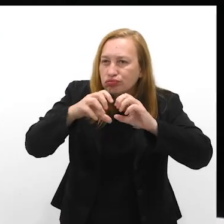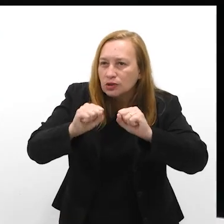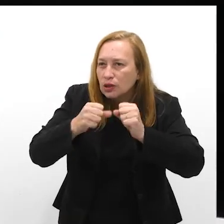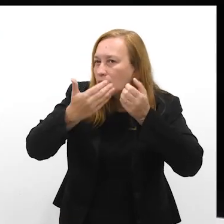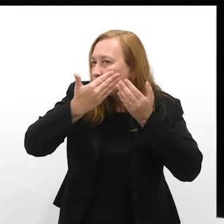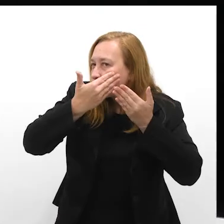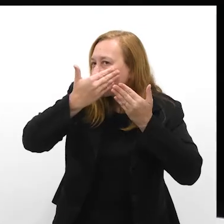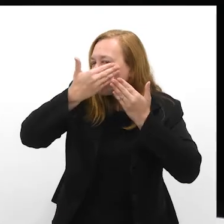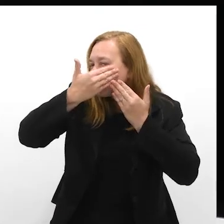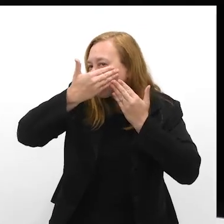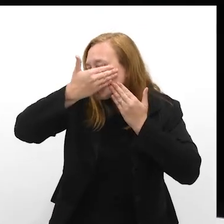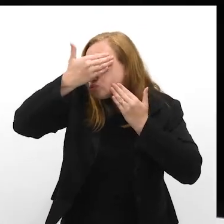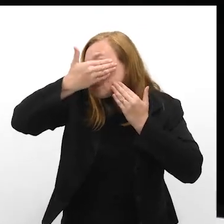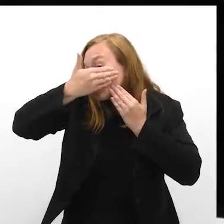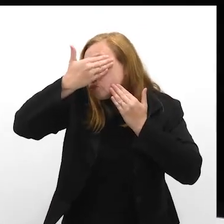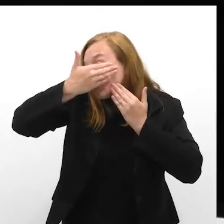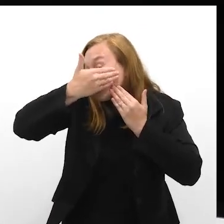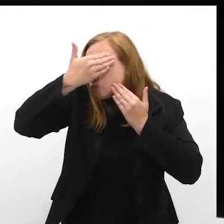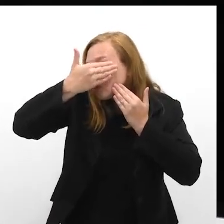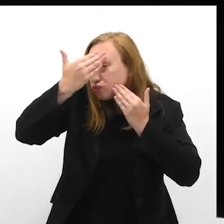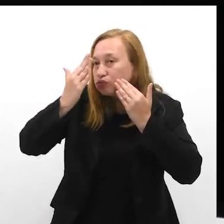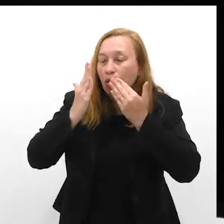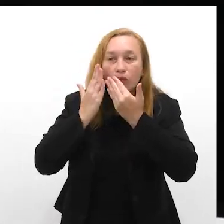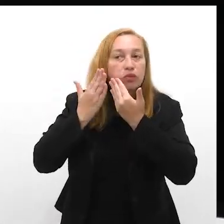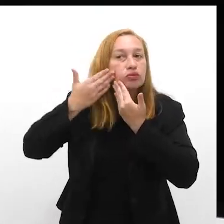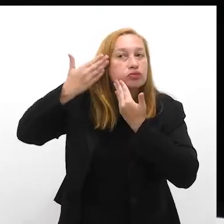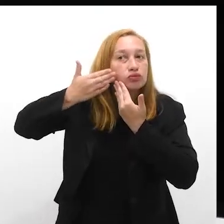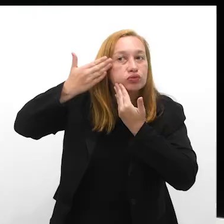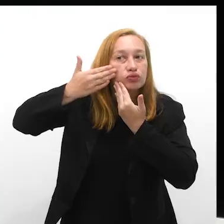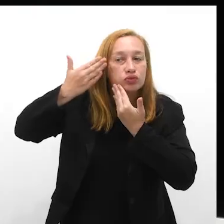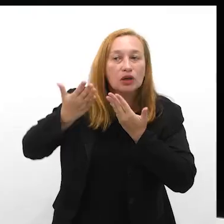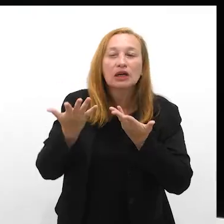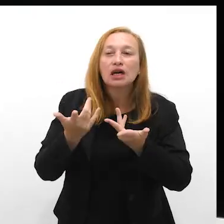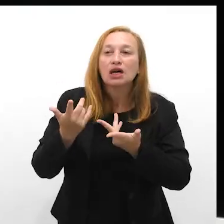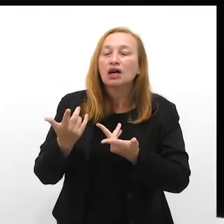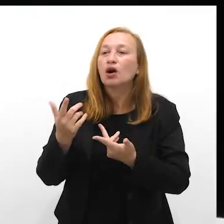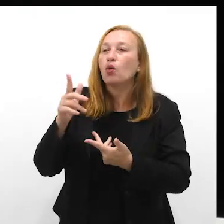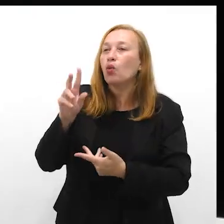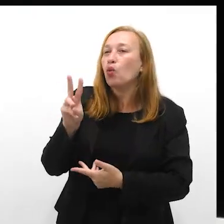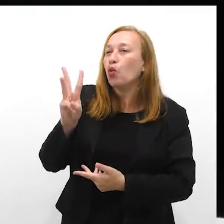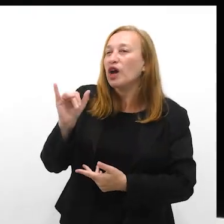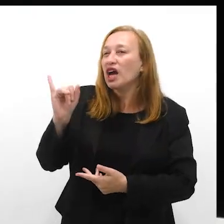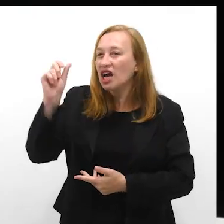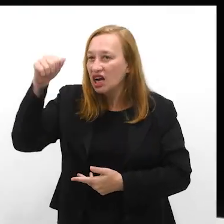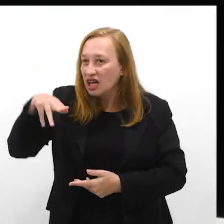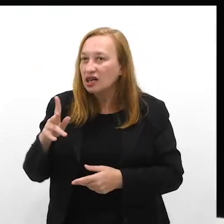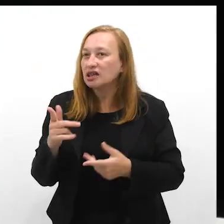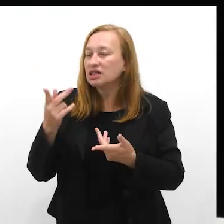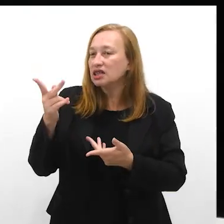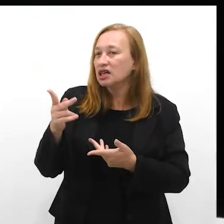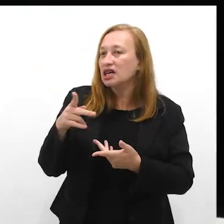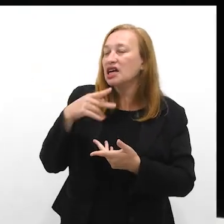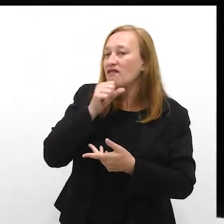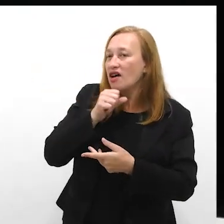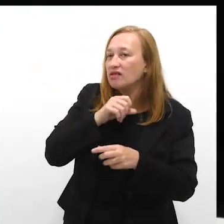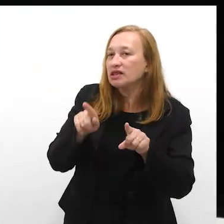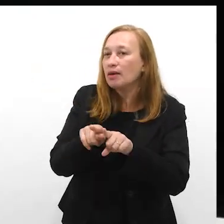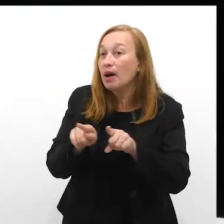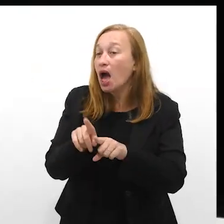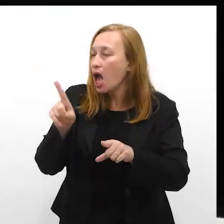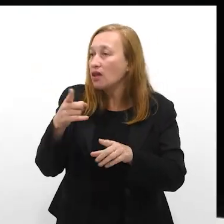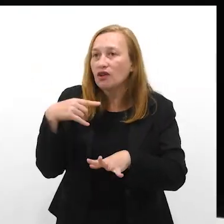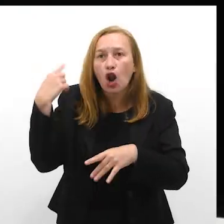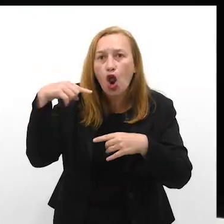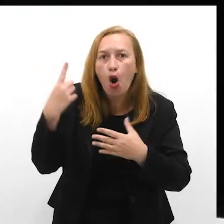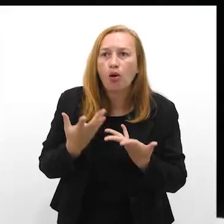coloca massa, né? é pior Os ainda. escultores devem estar concordando comigo agora, nesse momento. Principalmente o William, que é das